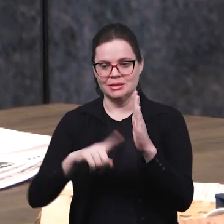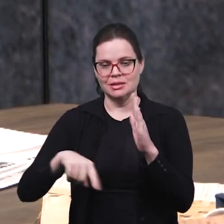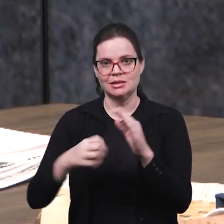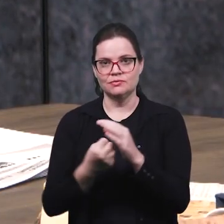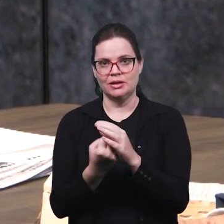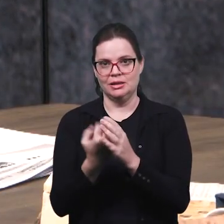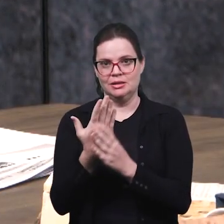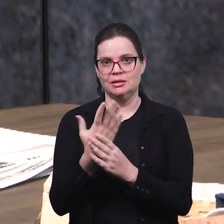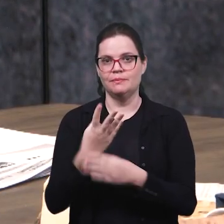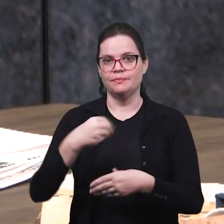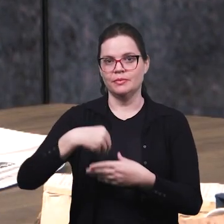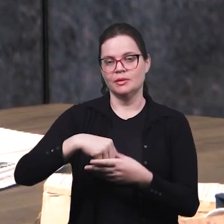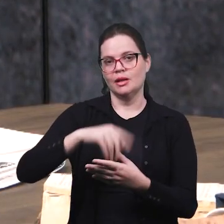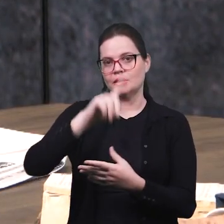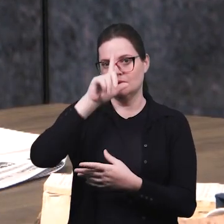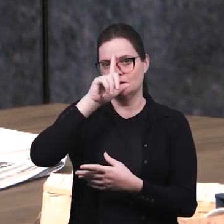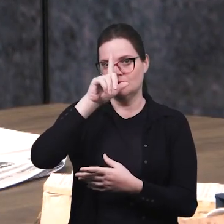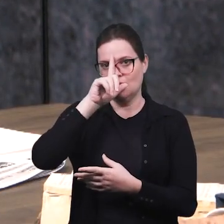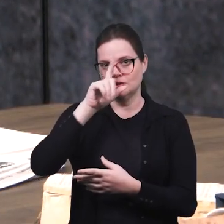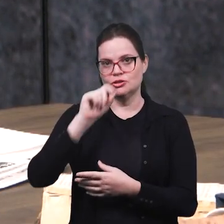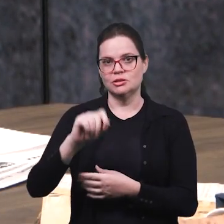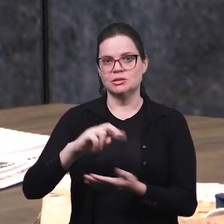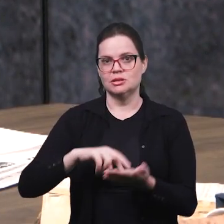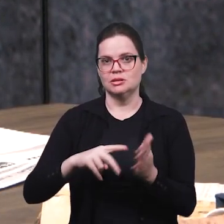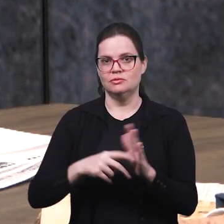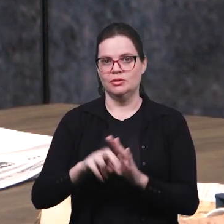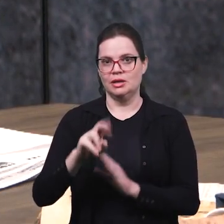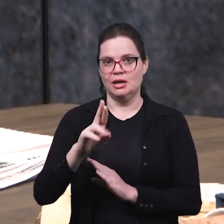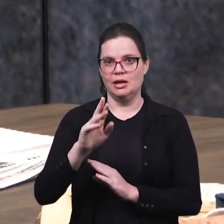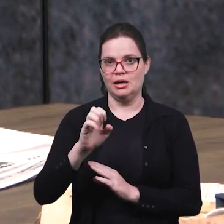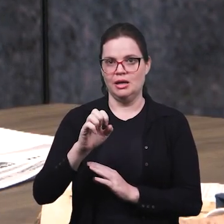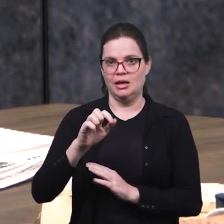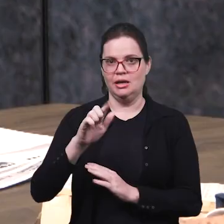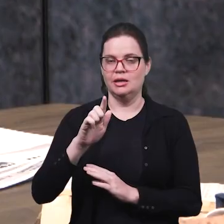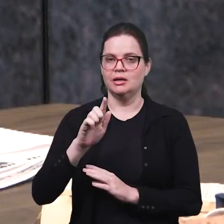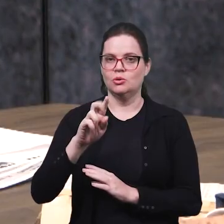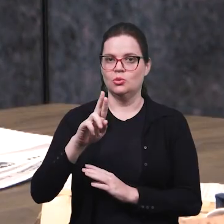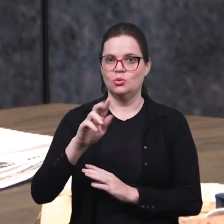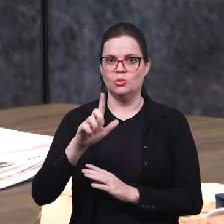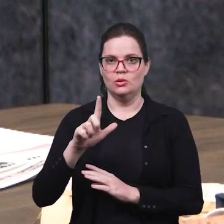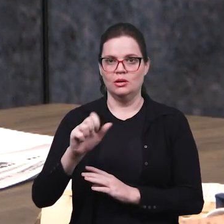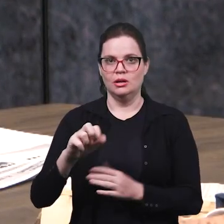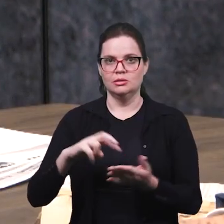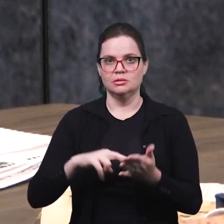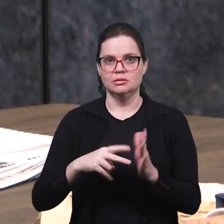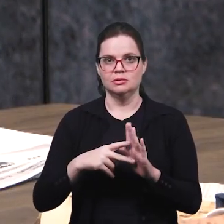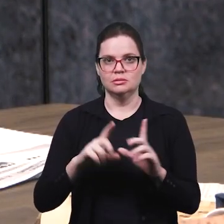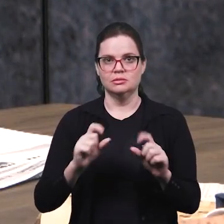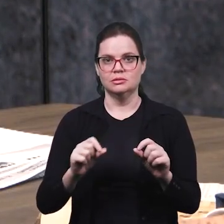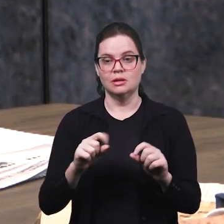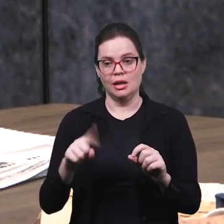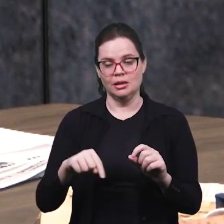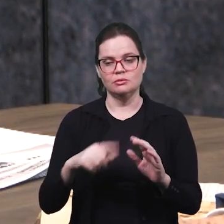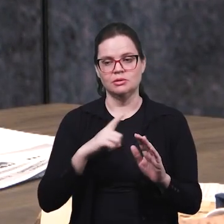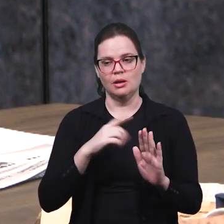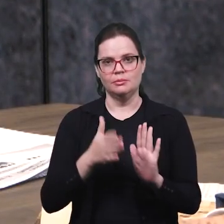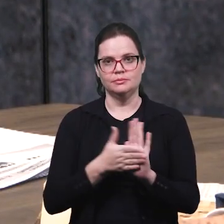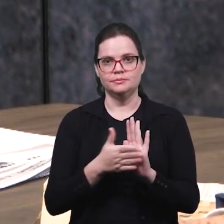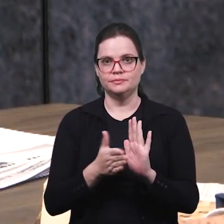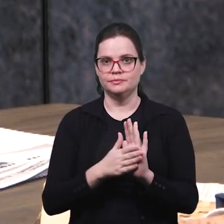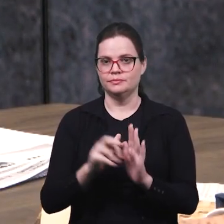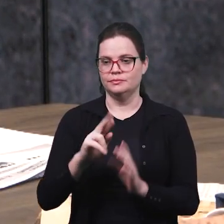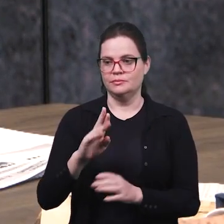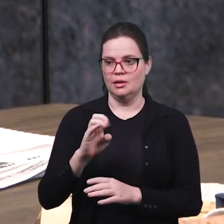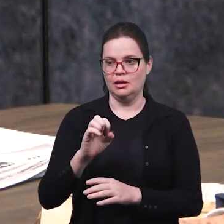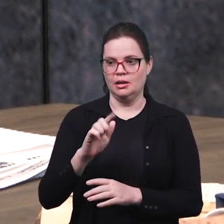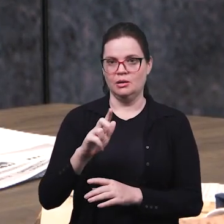regras. Em latim, regra é regula. Então começa a surgir dentro da igreja o chamado clero regular, o clero que